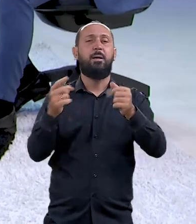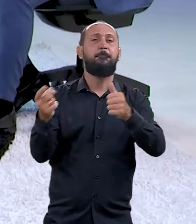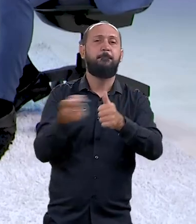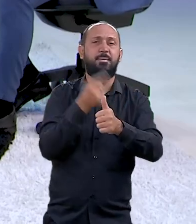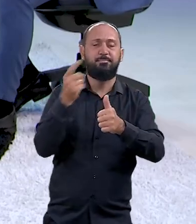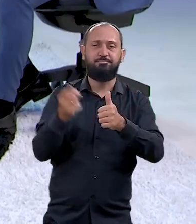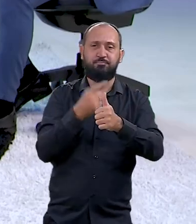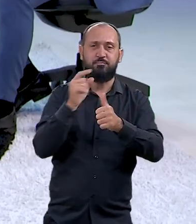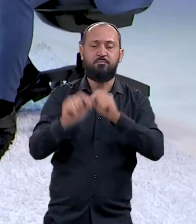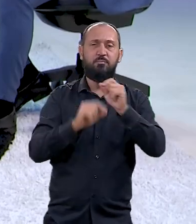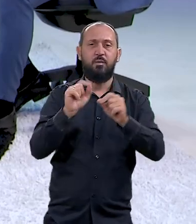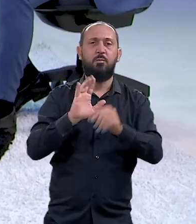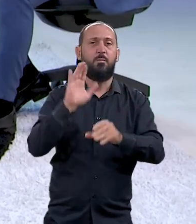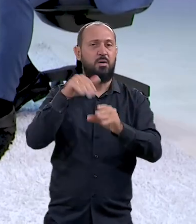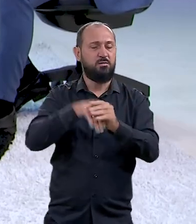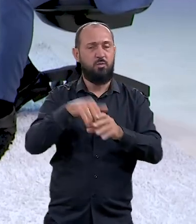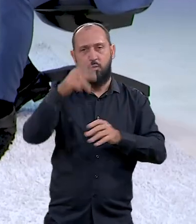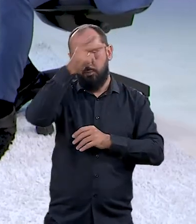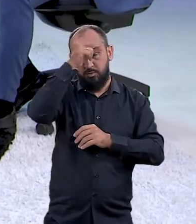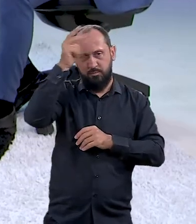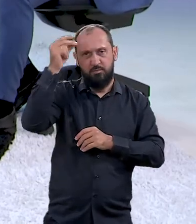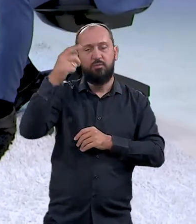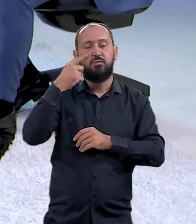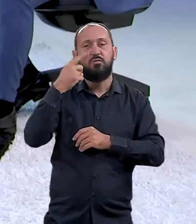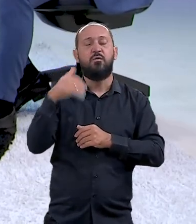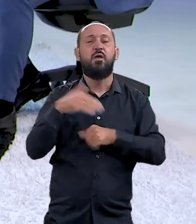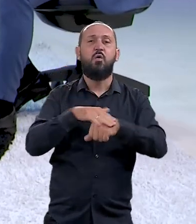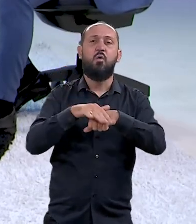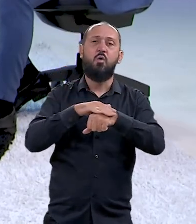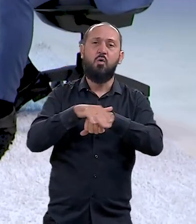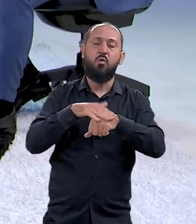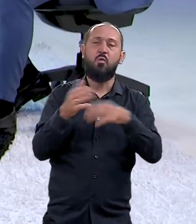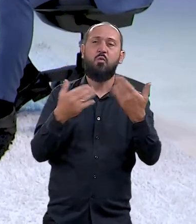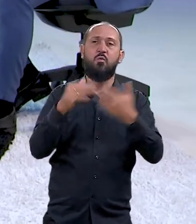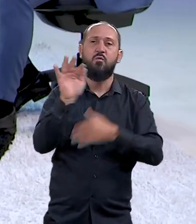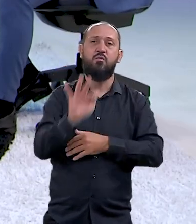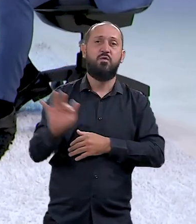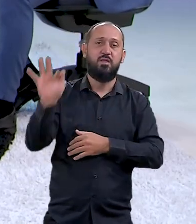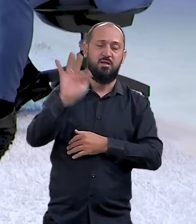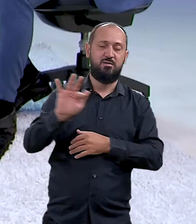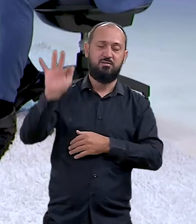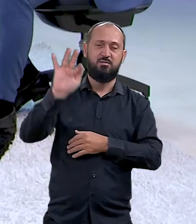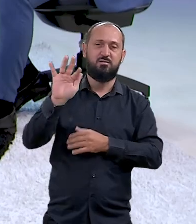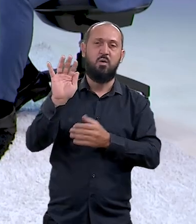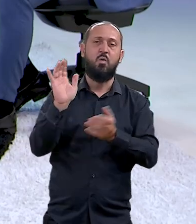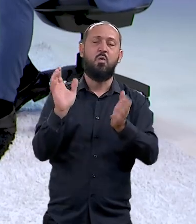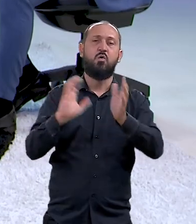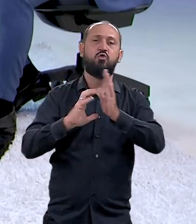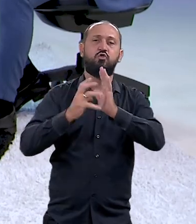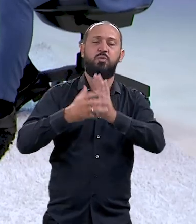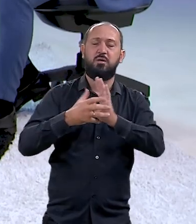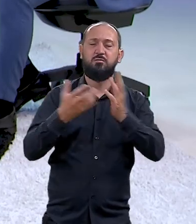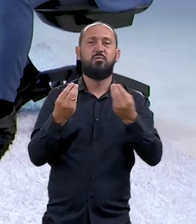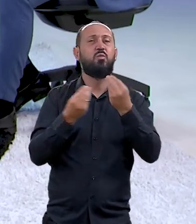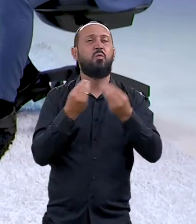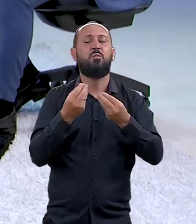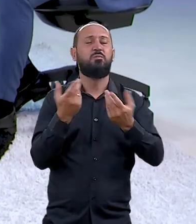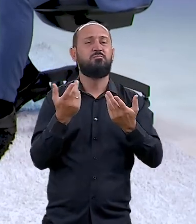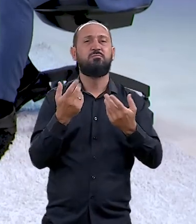das federações partidárias, existe uma diferença para as coligações? Eu acho que essa, doutor, é talvez